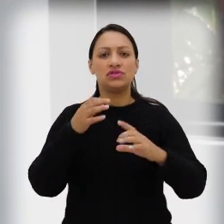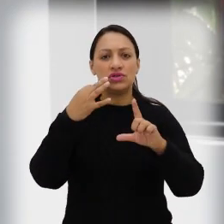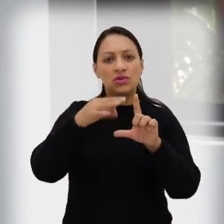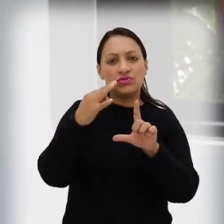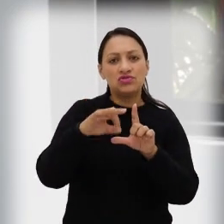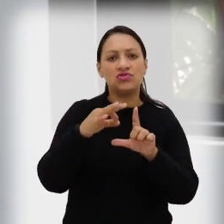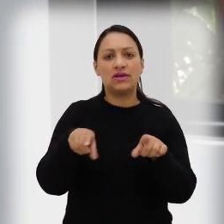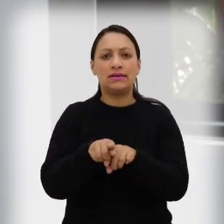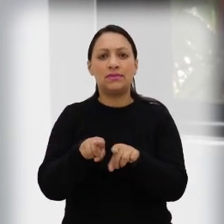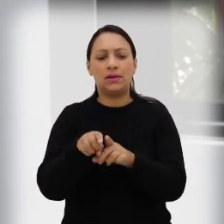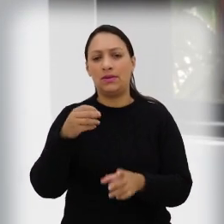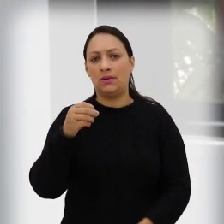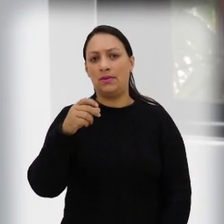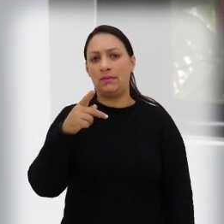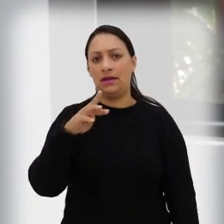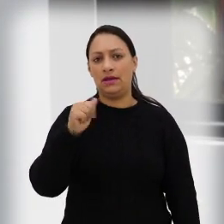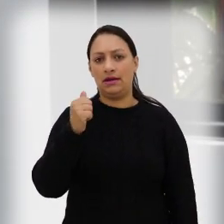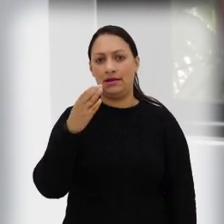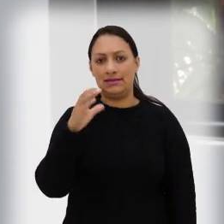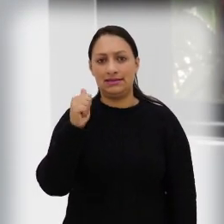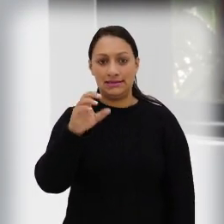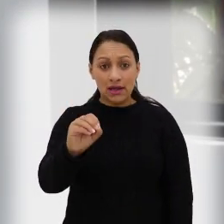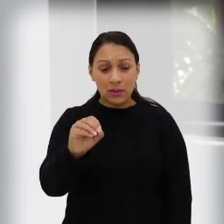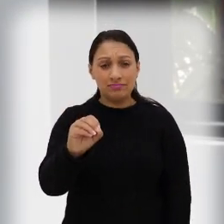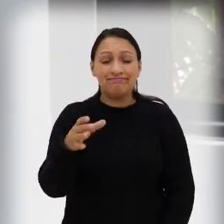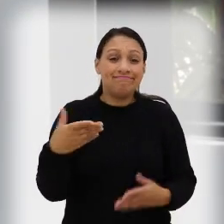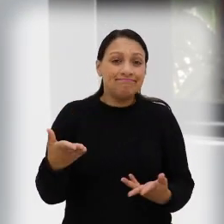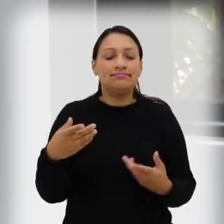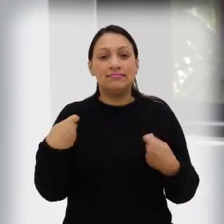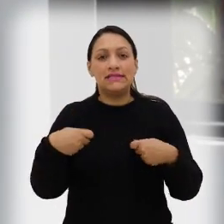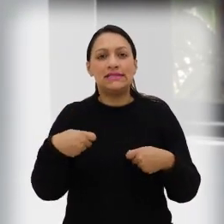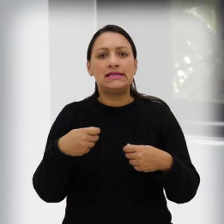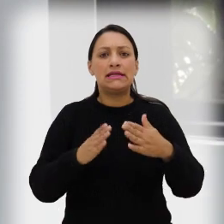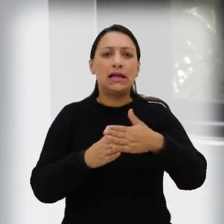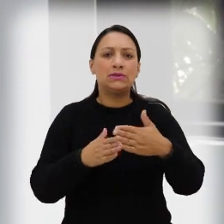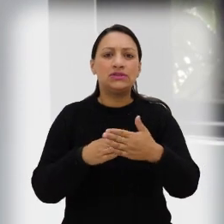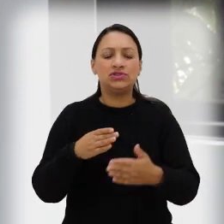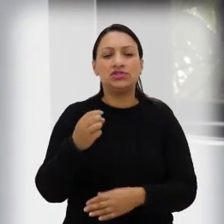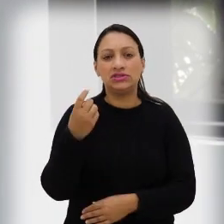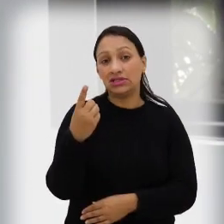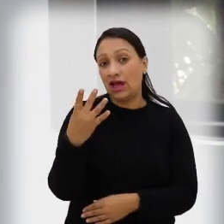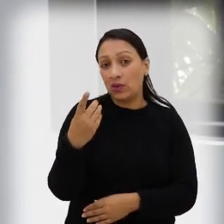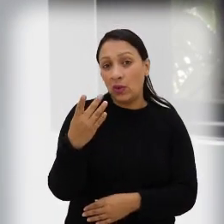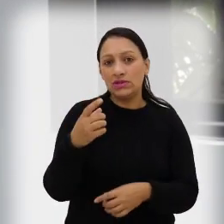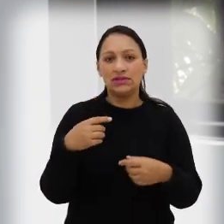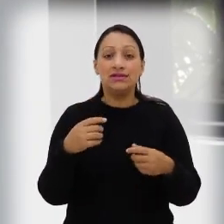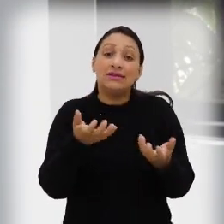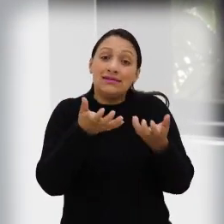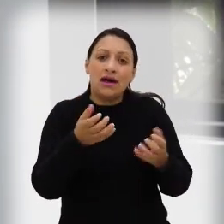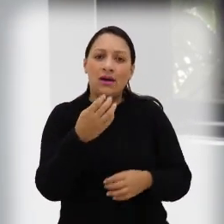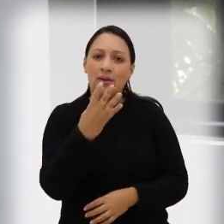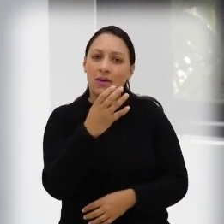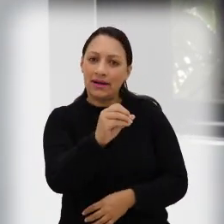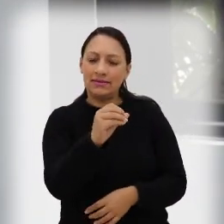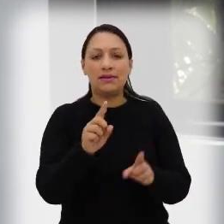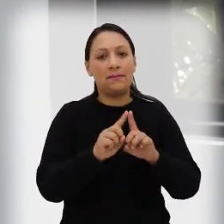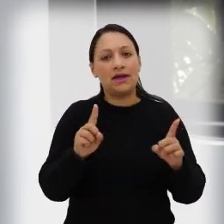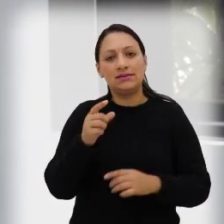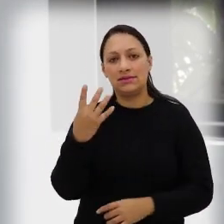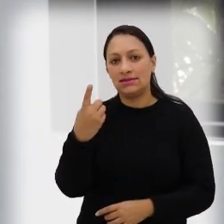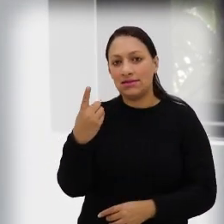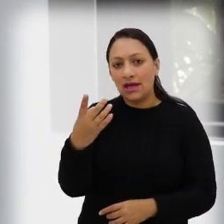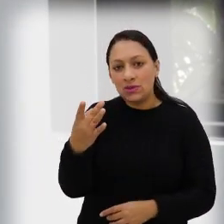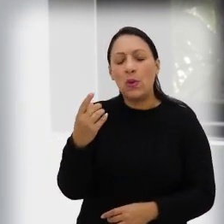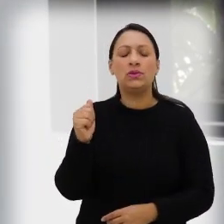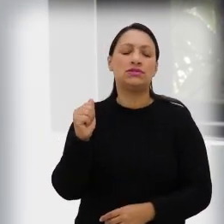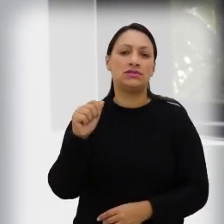logística, de operação, a gente acaba limitando a 14 startups. A gente gostaria que fosse as 40 lá, né? Mas as 14 startups foram selecionadas então,